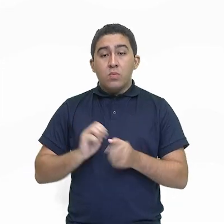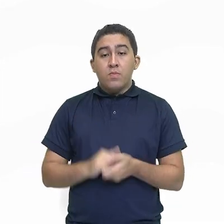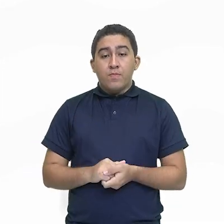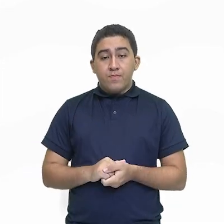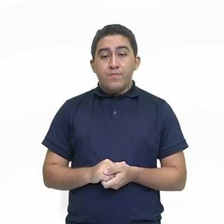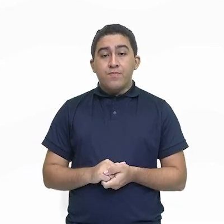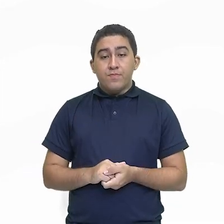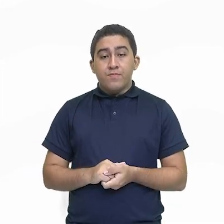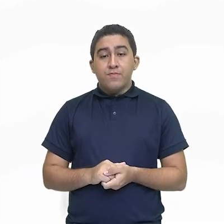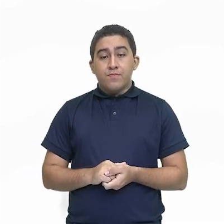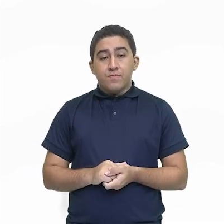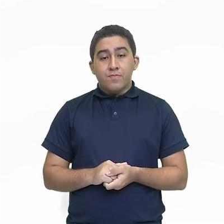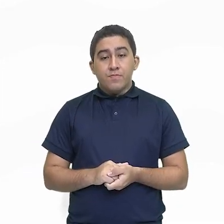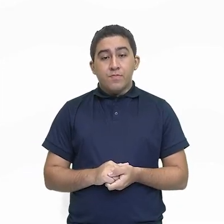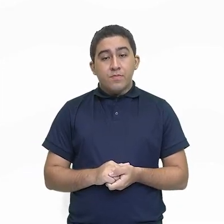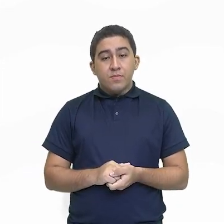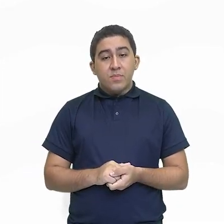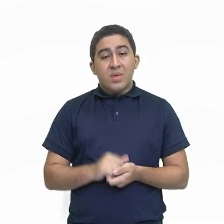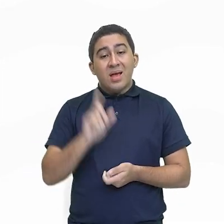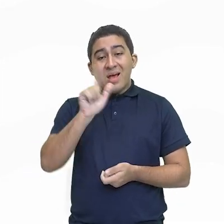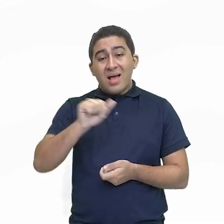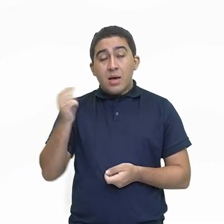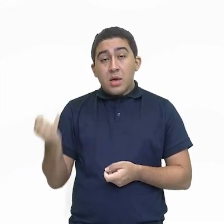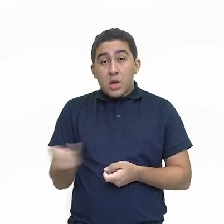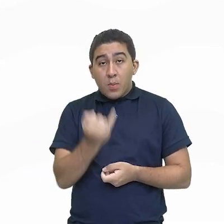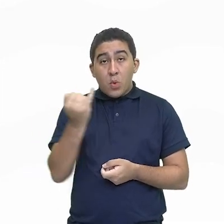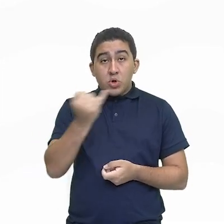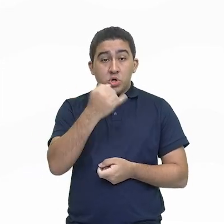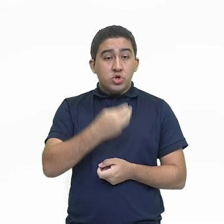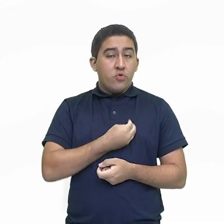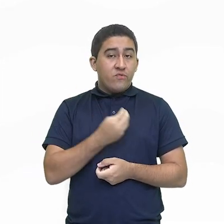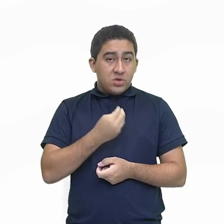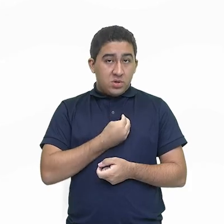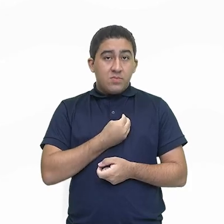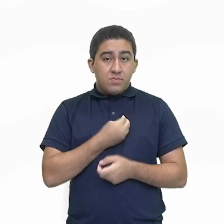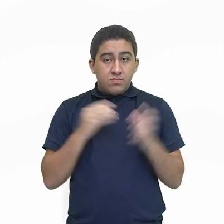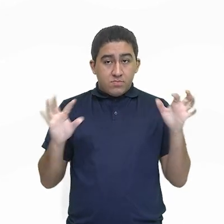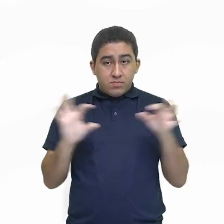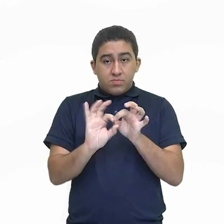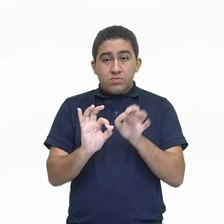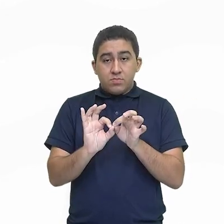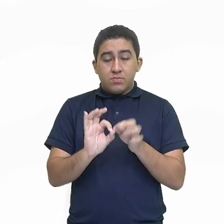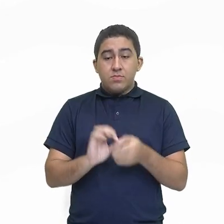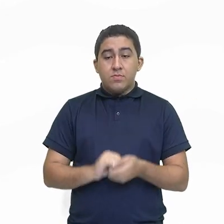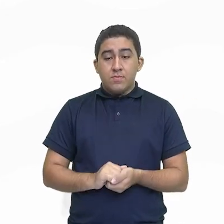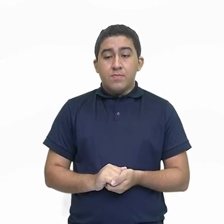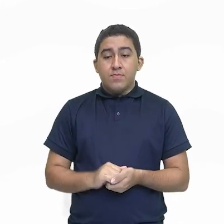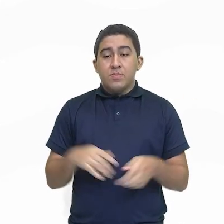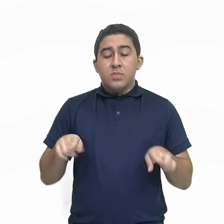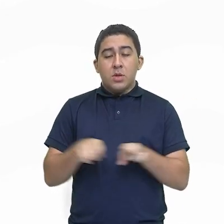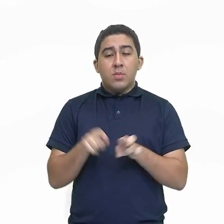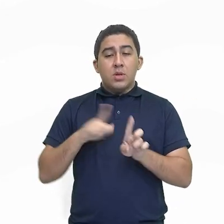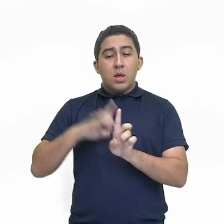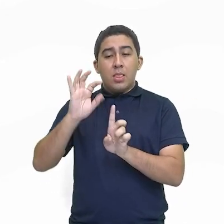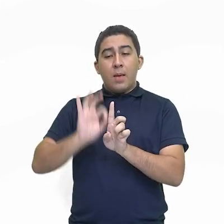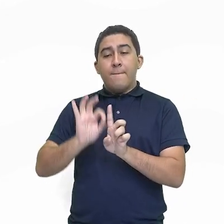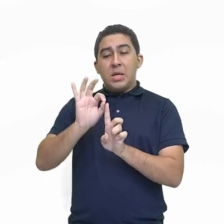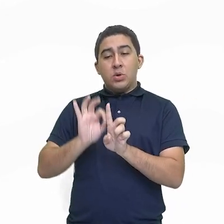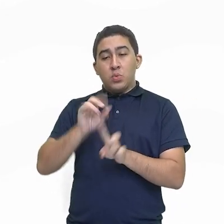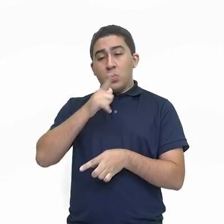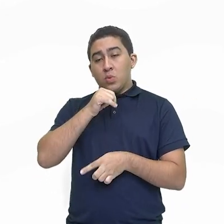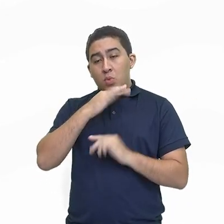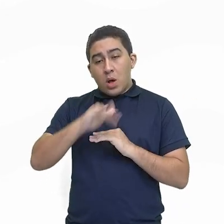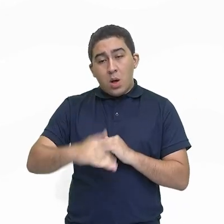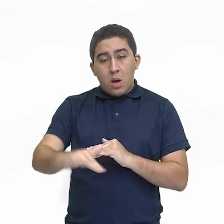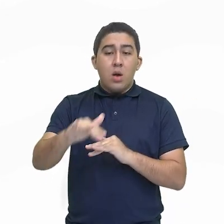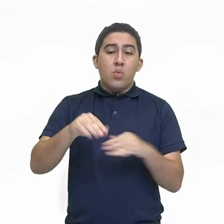são imprescindíveis, são importantes para a vida dos seres vivos. E aí nós temos a temperatura, a água,